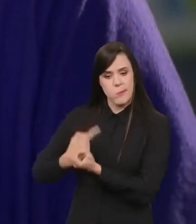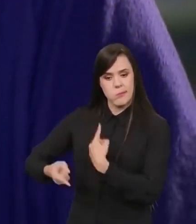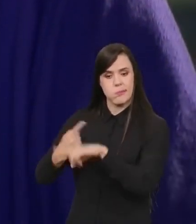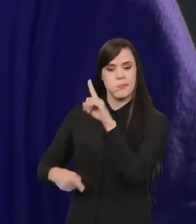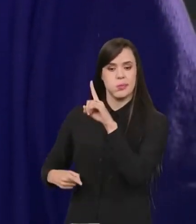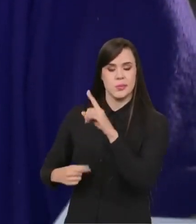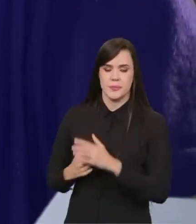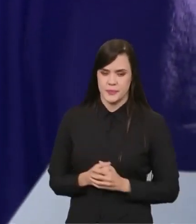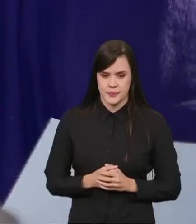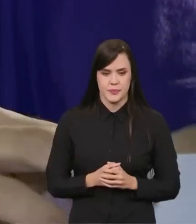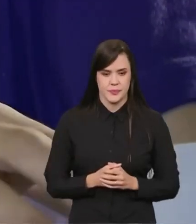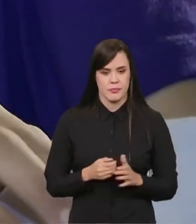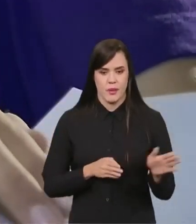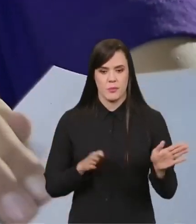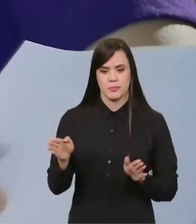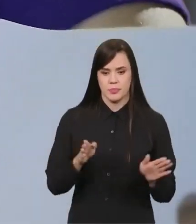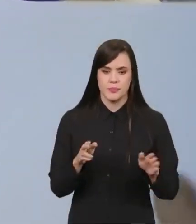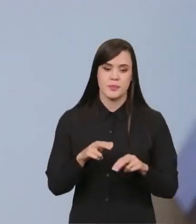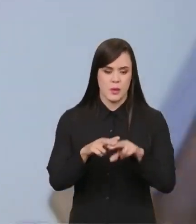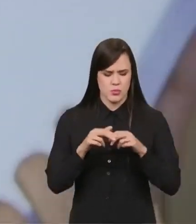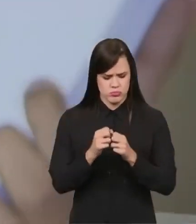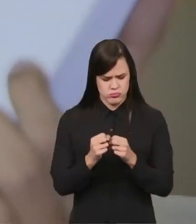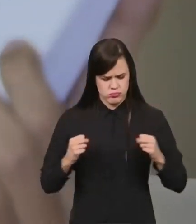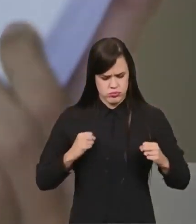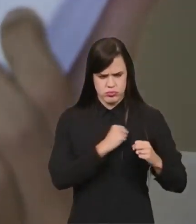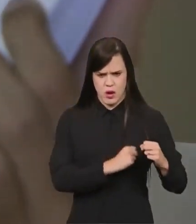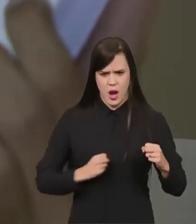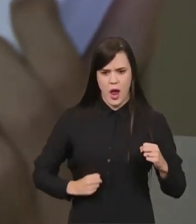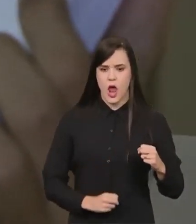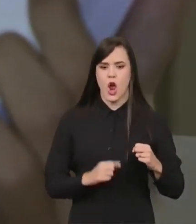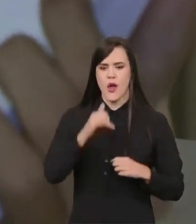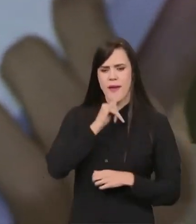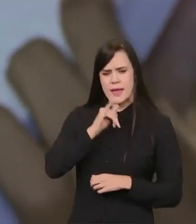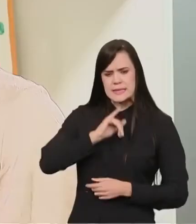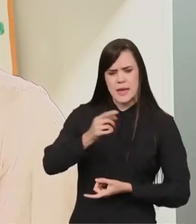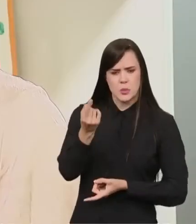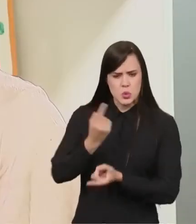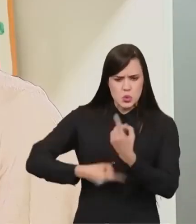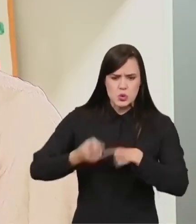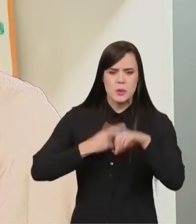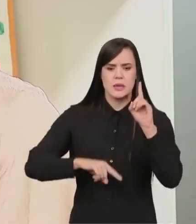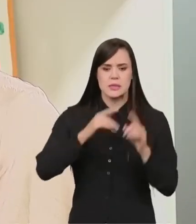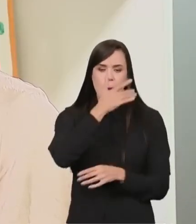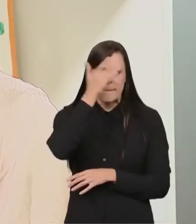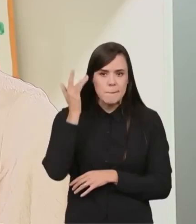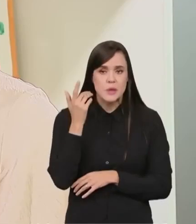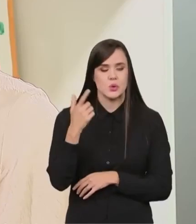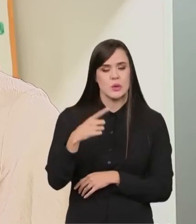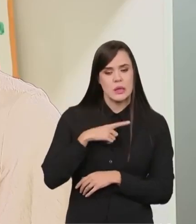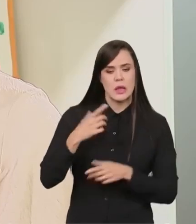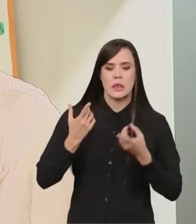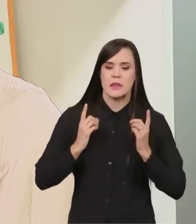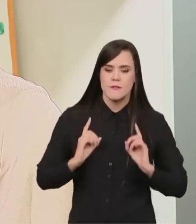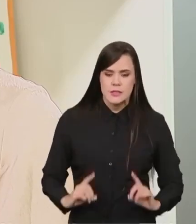Essa perspectiva do herói, do exemplo de superação, da pessoa que apenas por ter uma deficiência ela